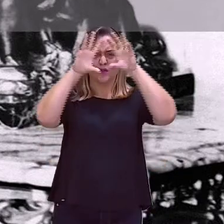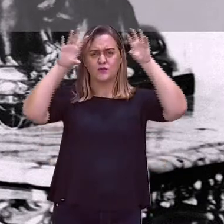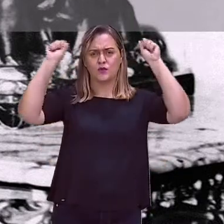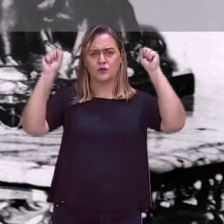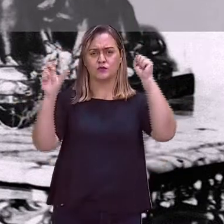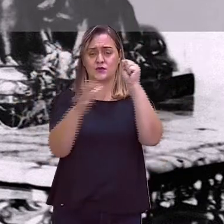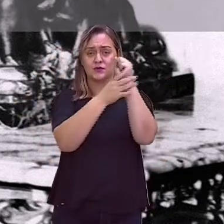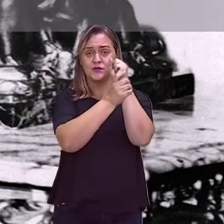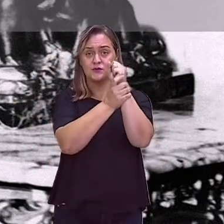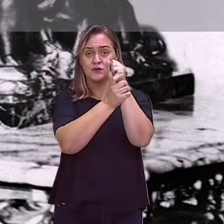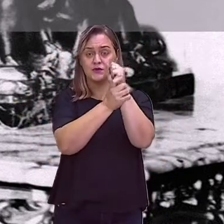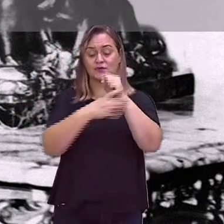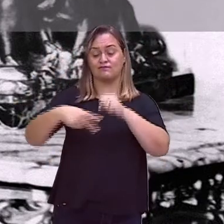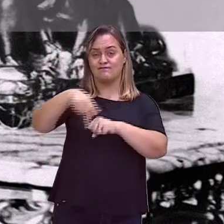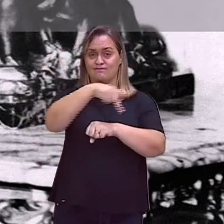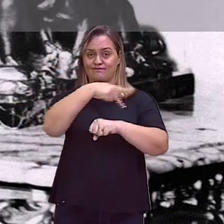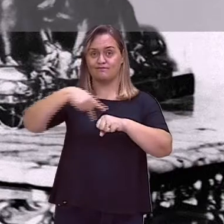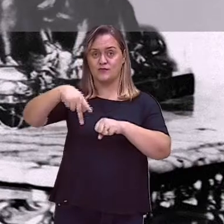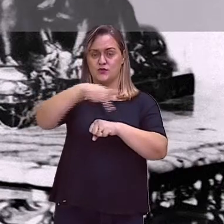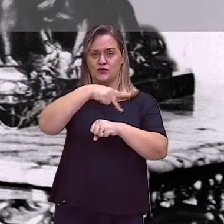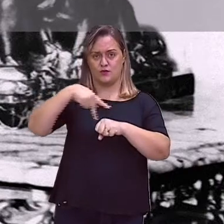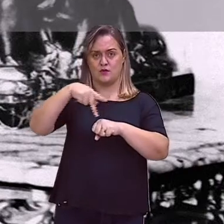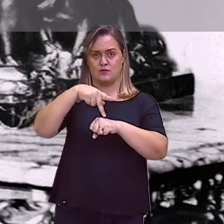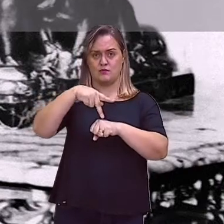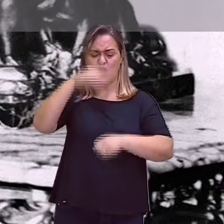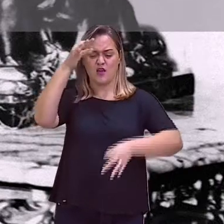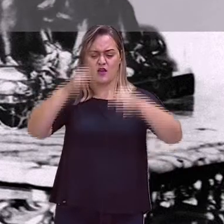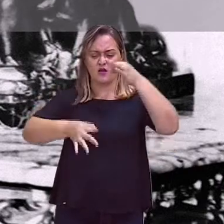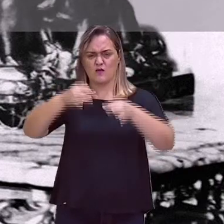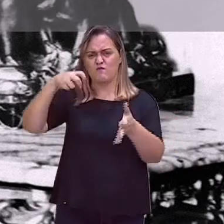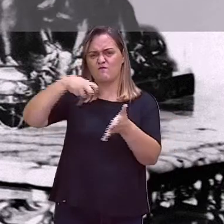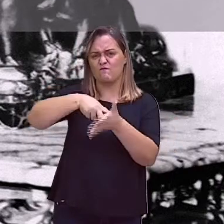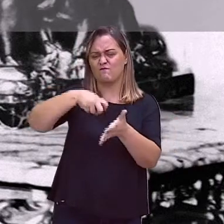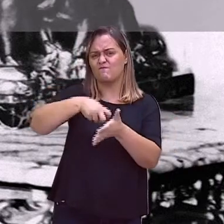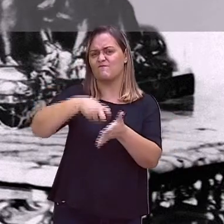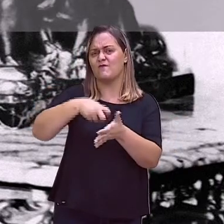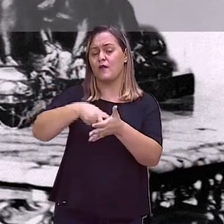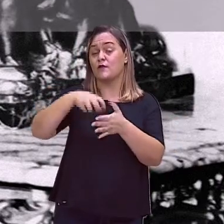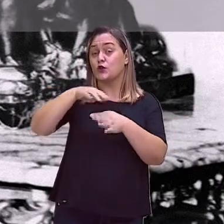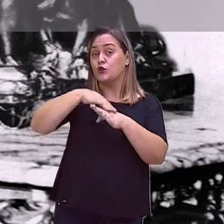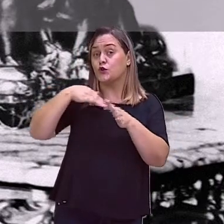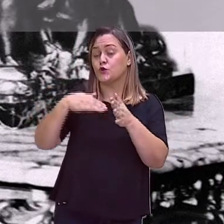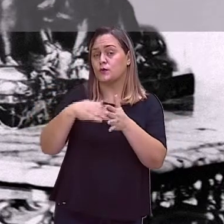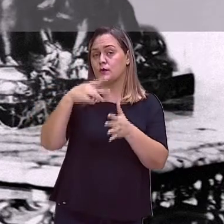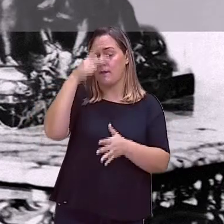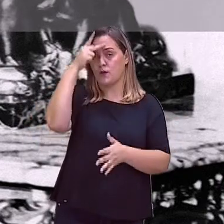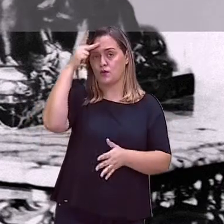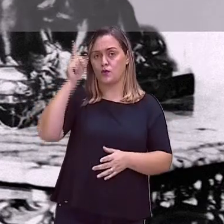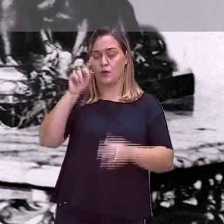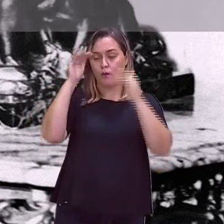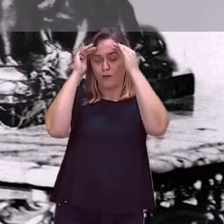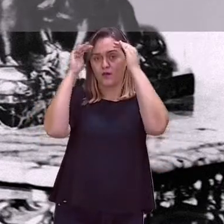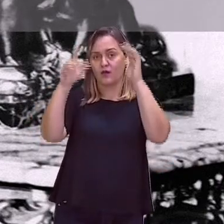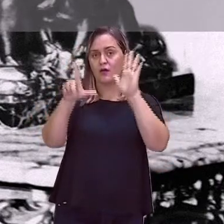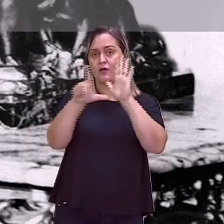Nacional, que condenava rigidamente aqueles que eram enquadrados na Lei de Segurança